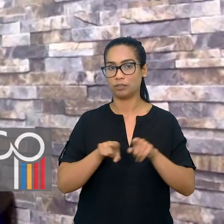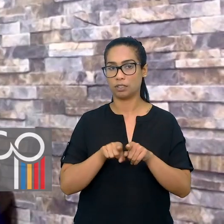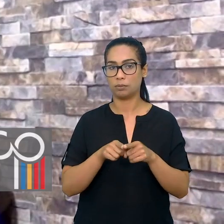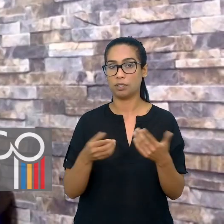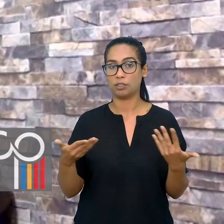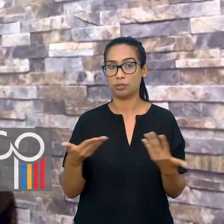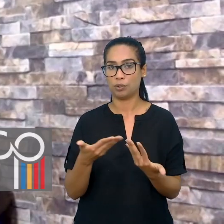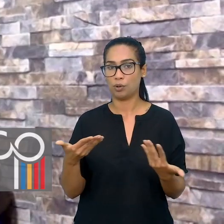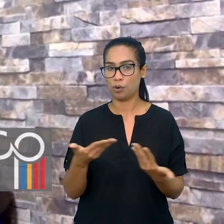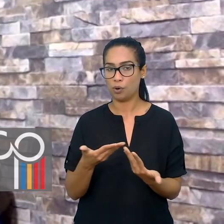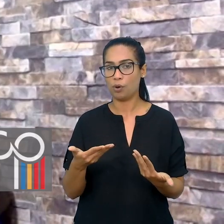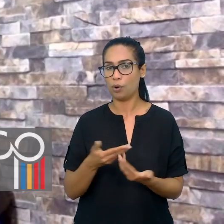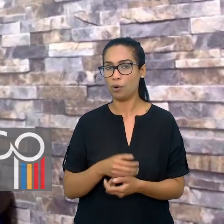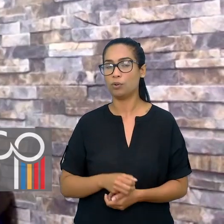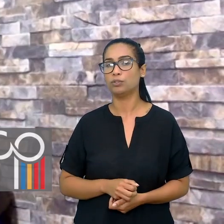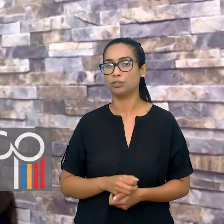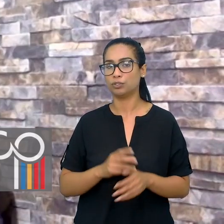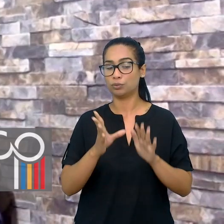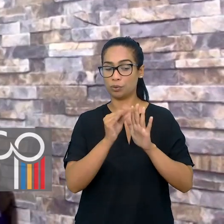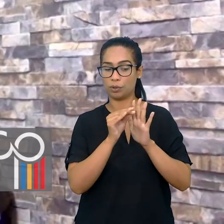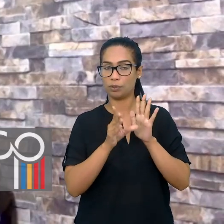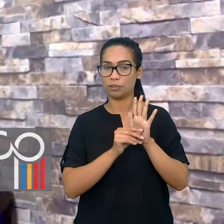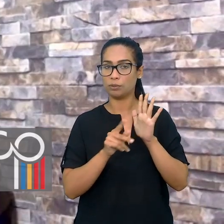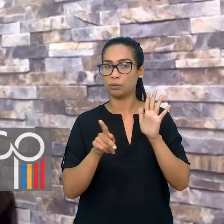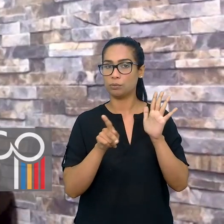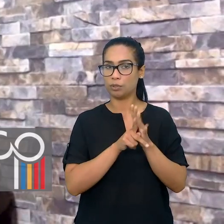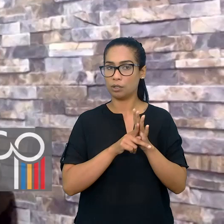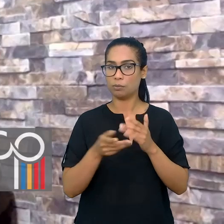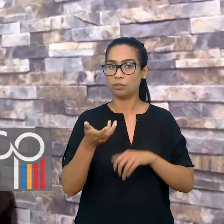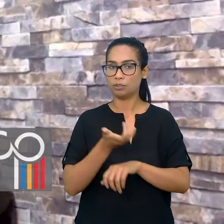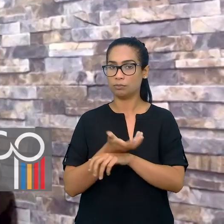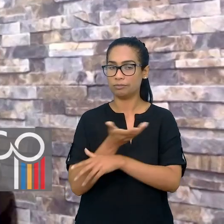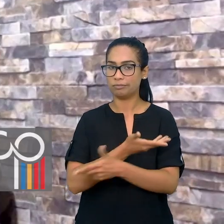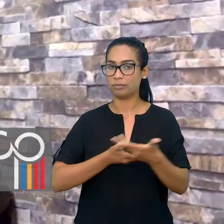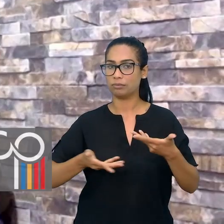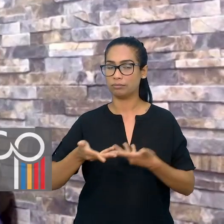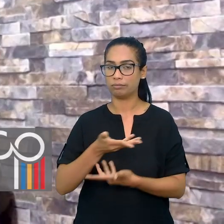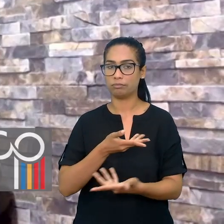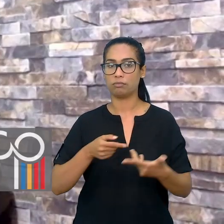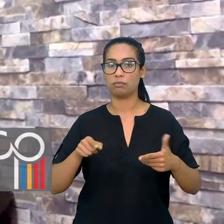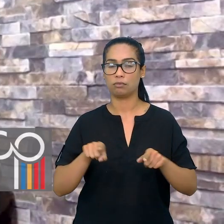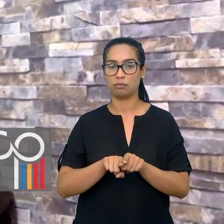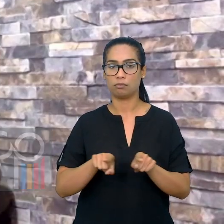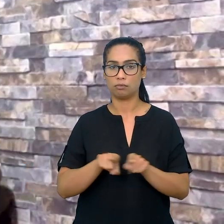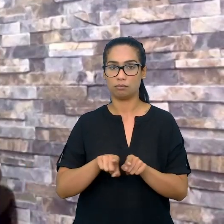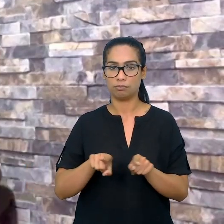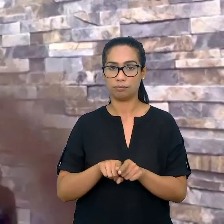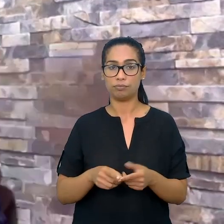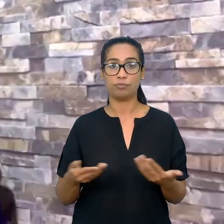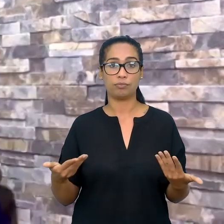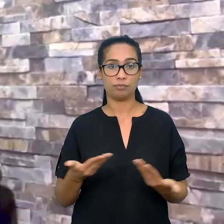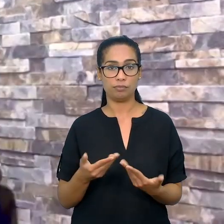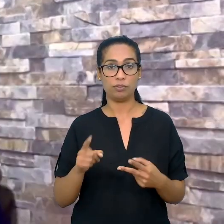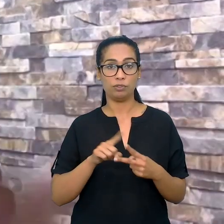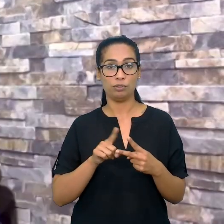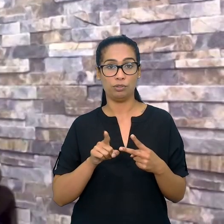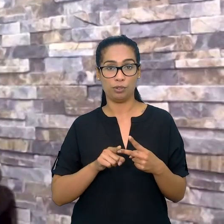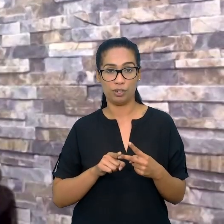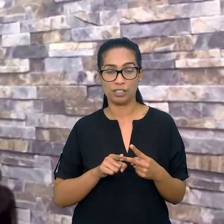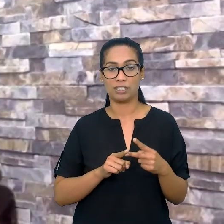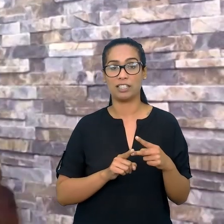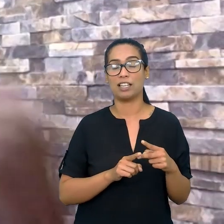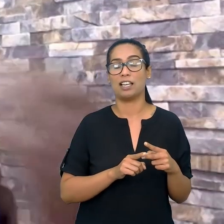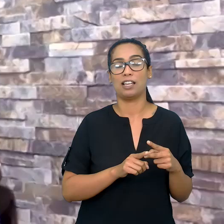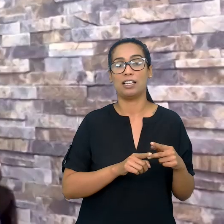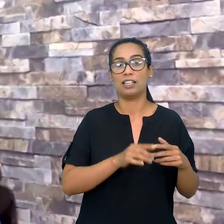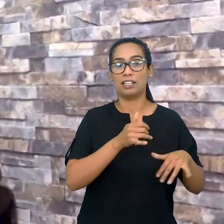formação interdisciplinar, né? Então, como hoje a nossa formação está acontecendo em 2 canais, né, o de Biologia e o de Química,